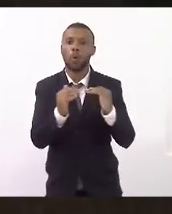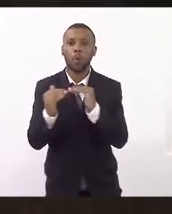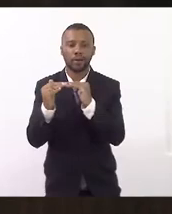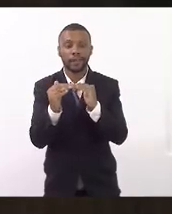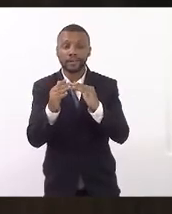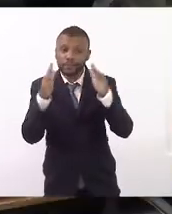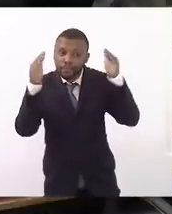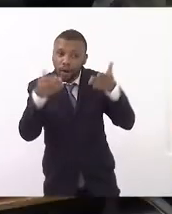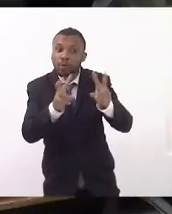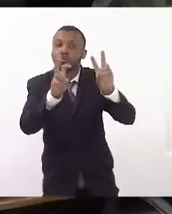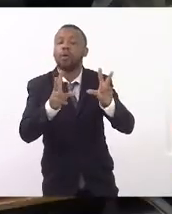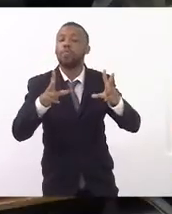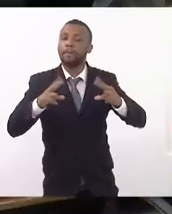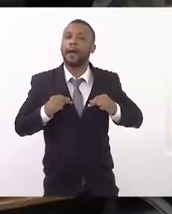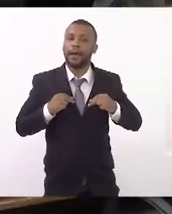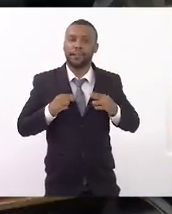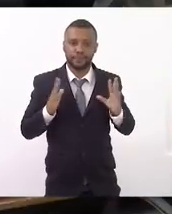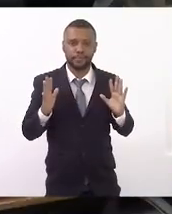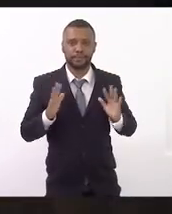senhor presidente.